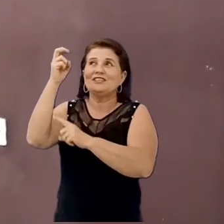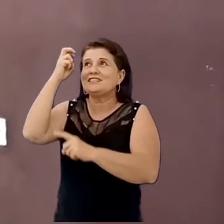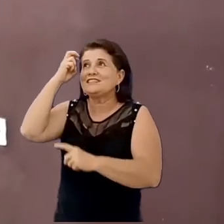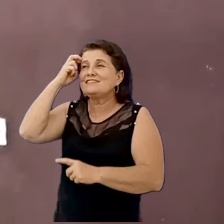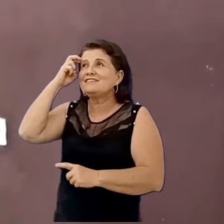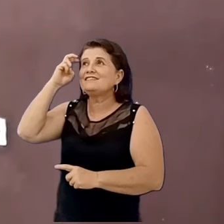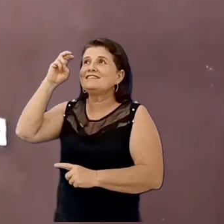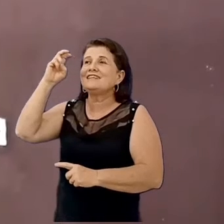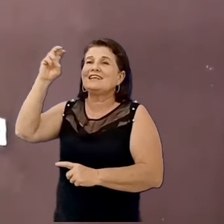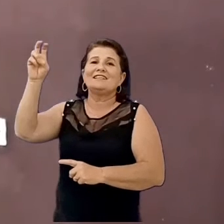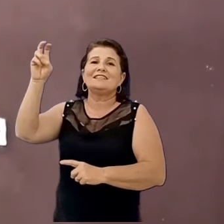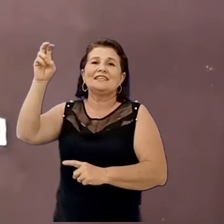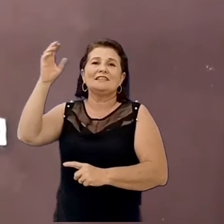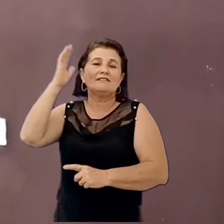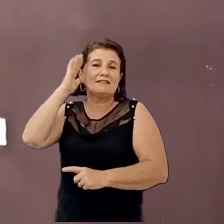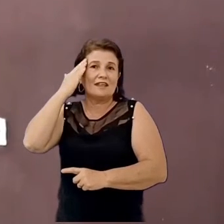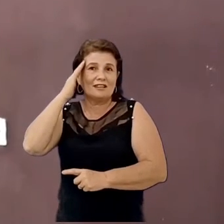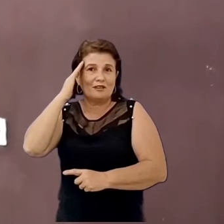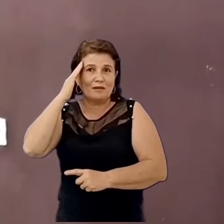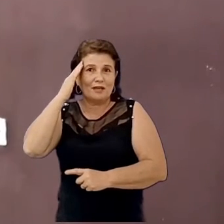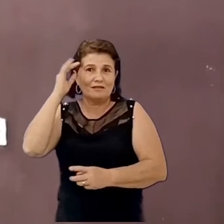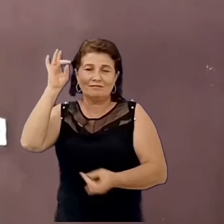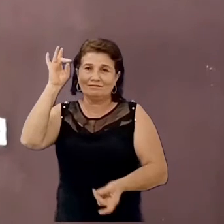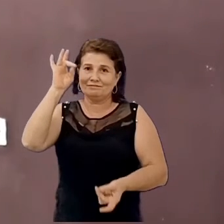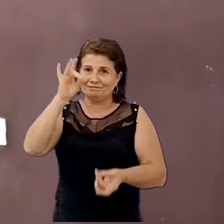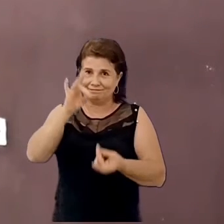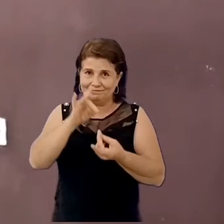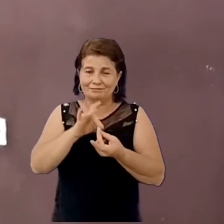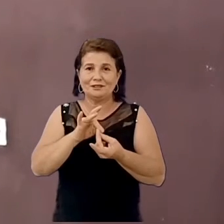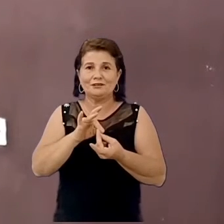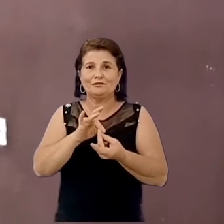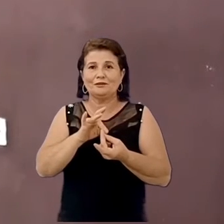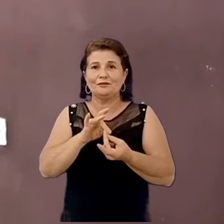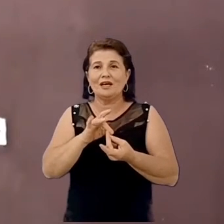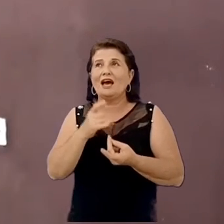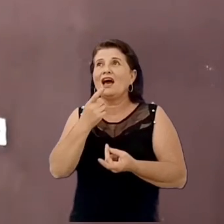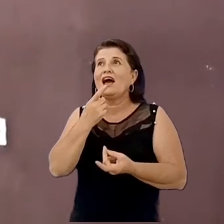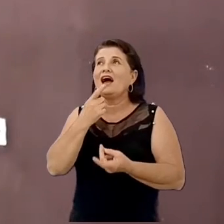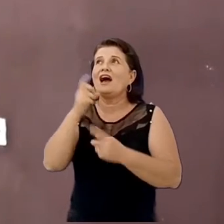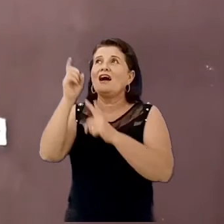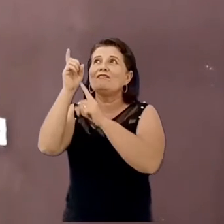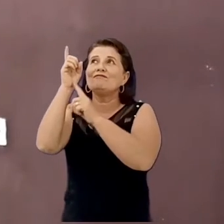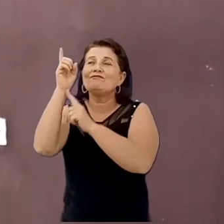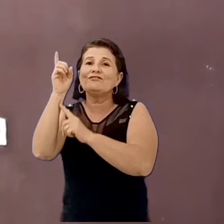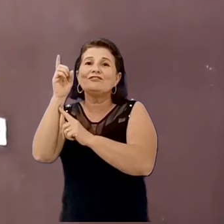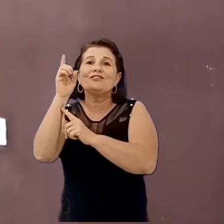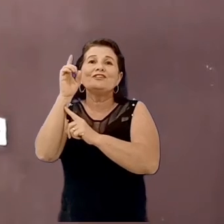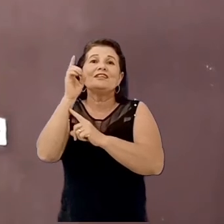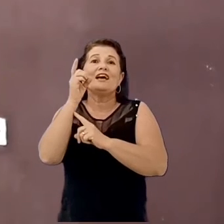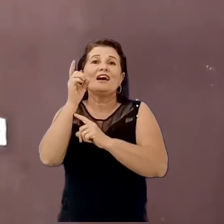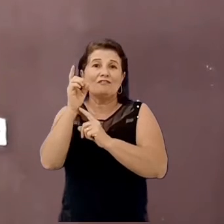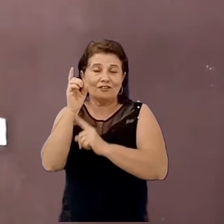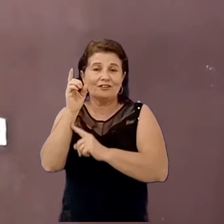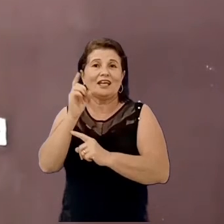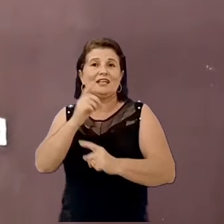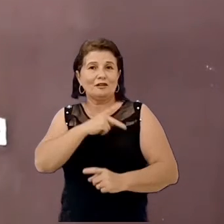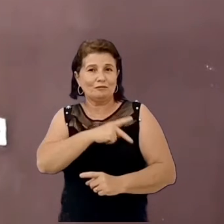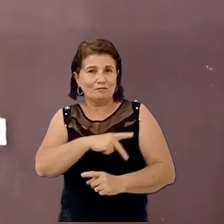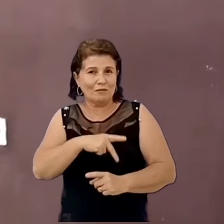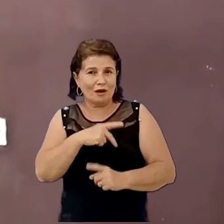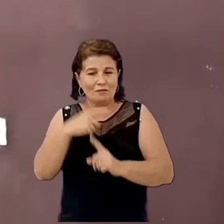sabedoria e entendimento espiritual. A vontade de Paulo para aquela